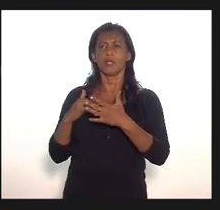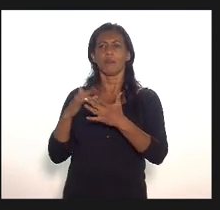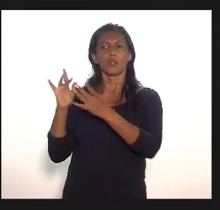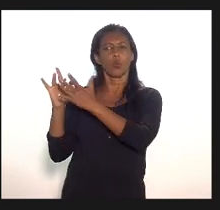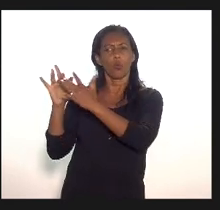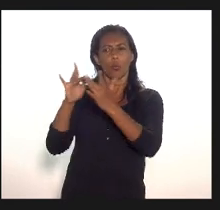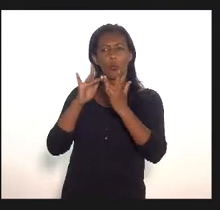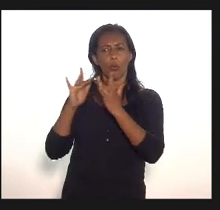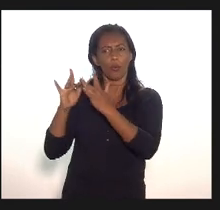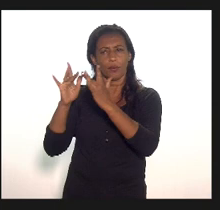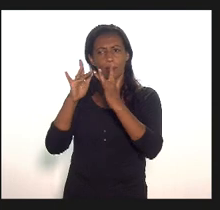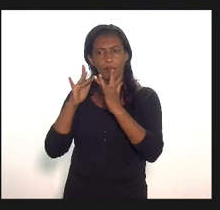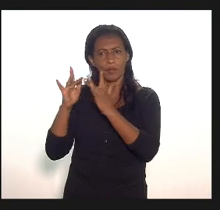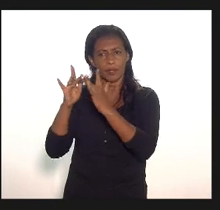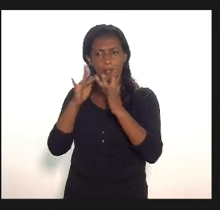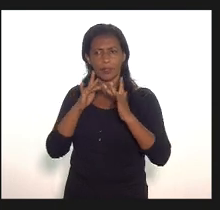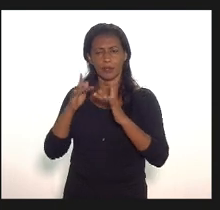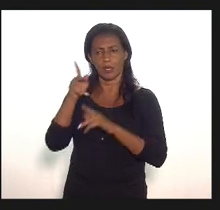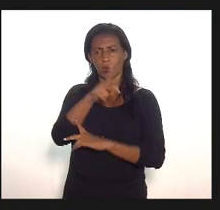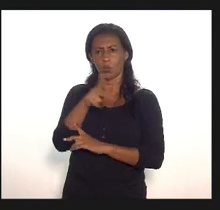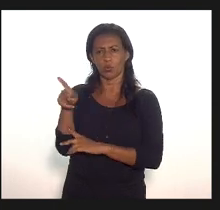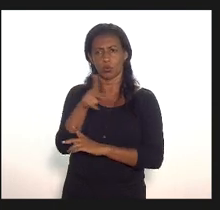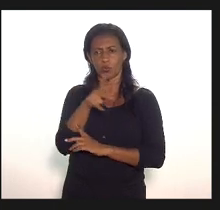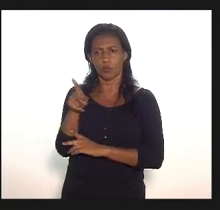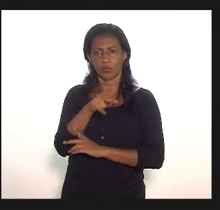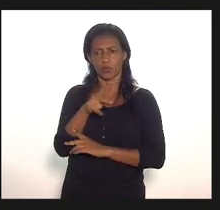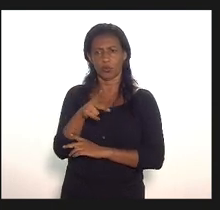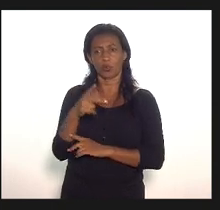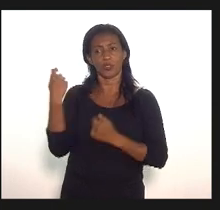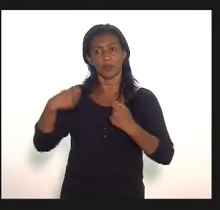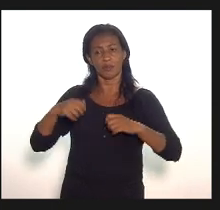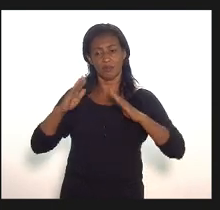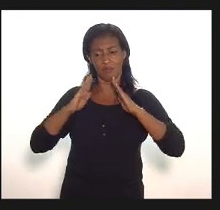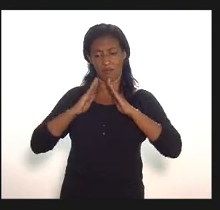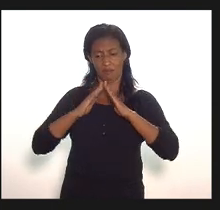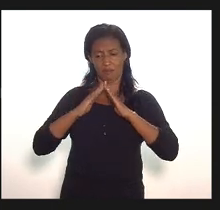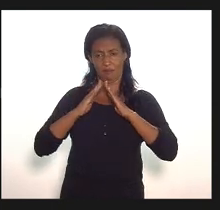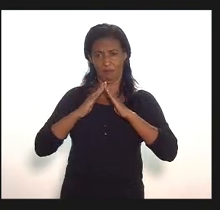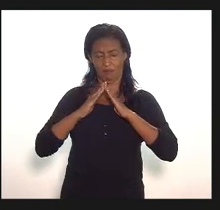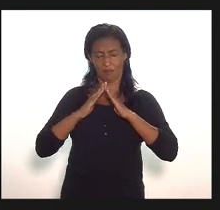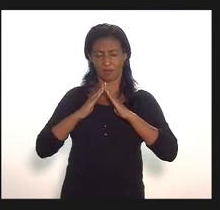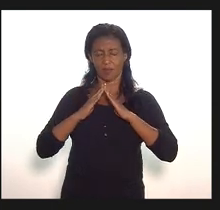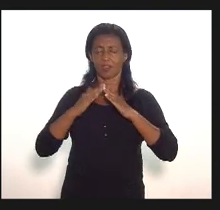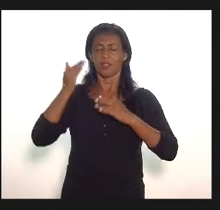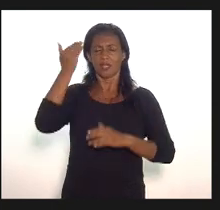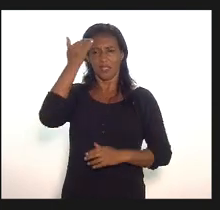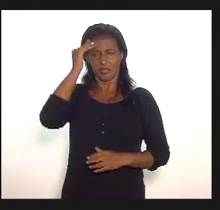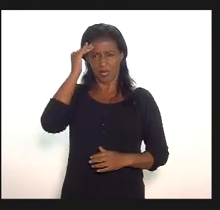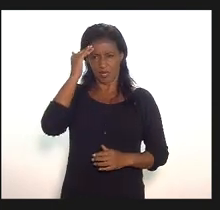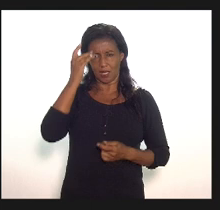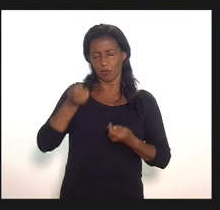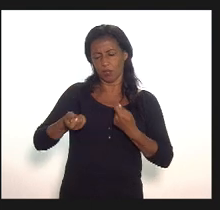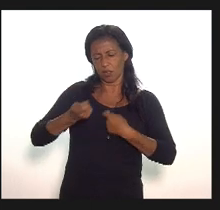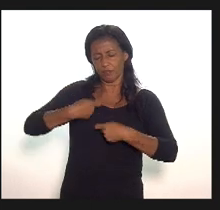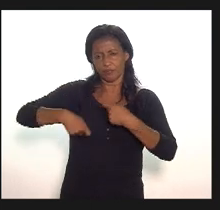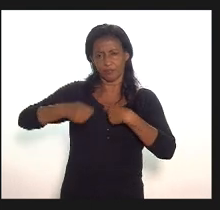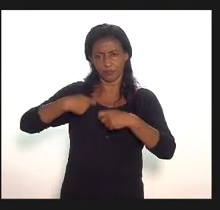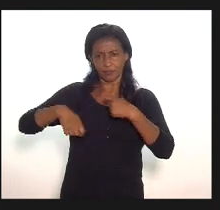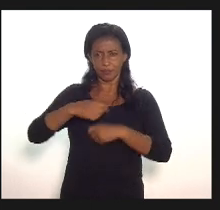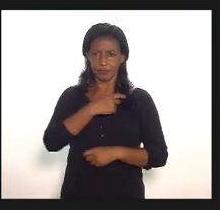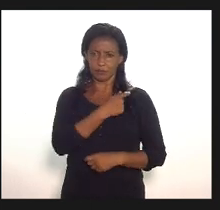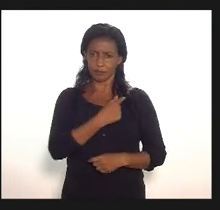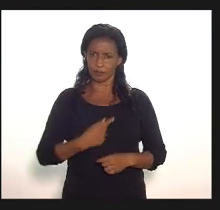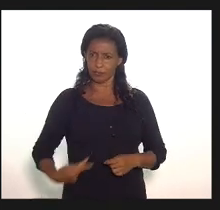professores, que mantém-se à disposição em ambiente virtual. Entendemos que a iniciativa da administração pública